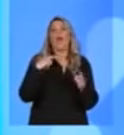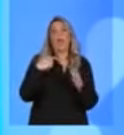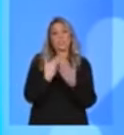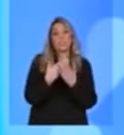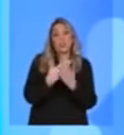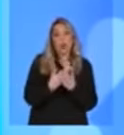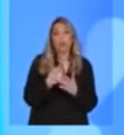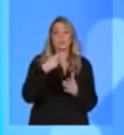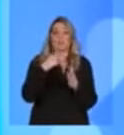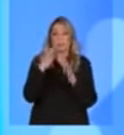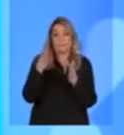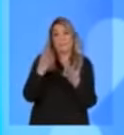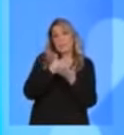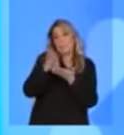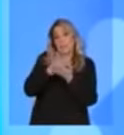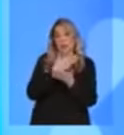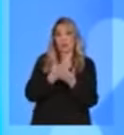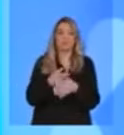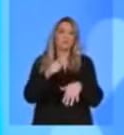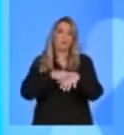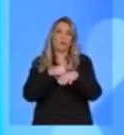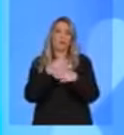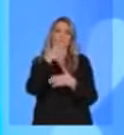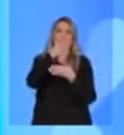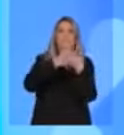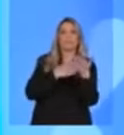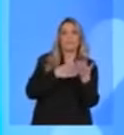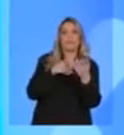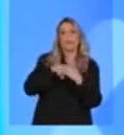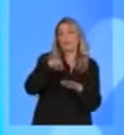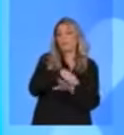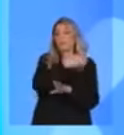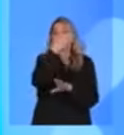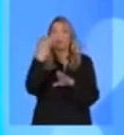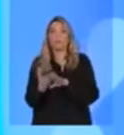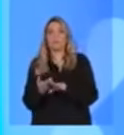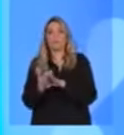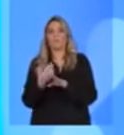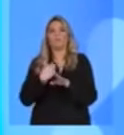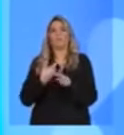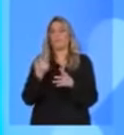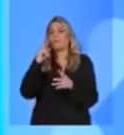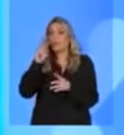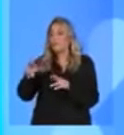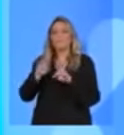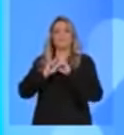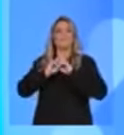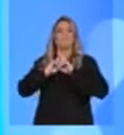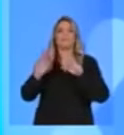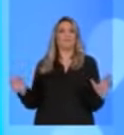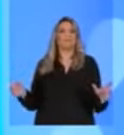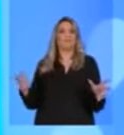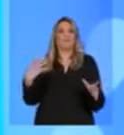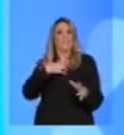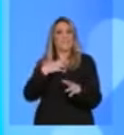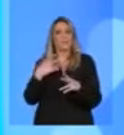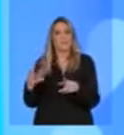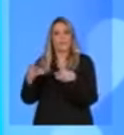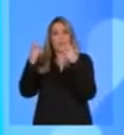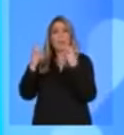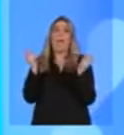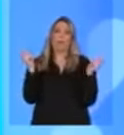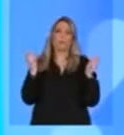integral quando a gente separa turno parcial e ensino integral os resultados são muito mais expressivos e é possível fazer